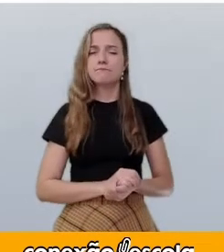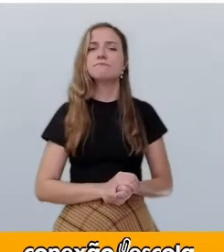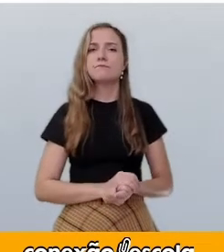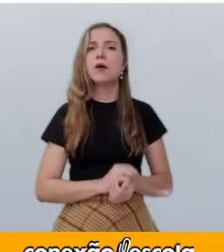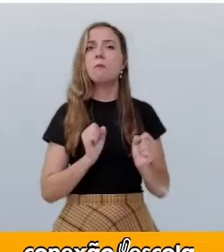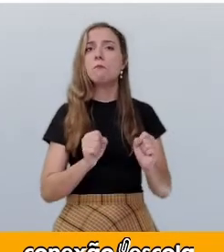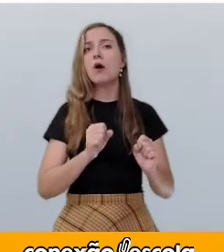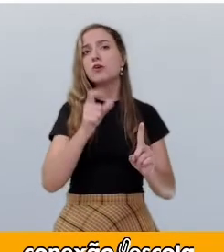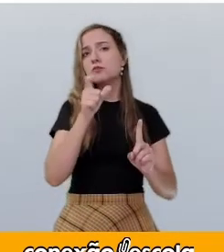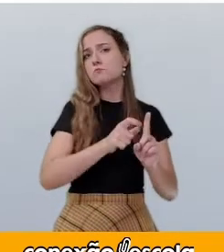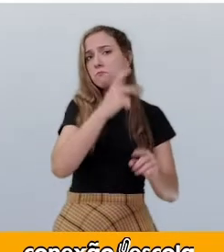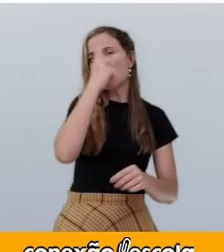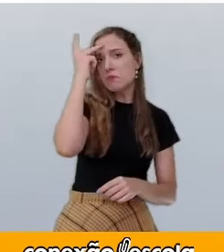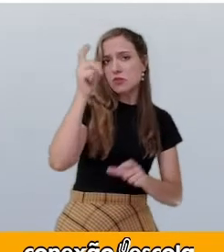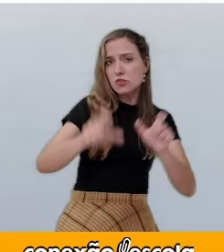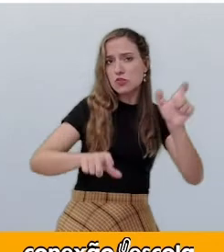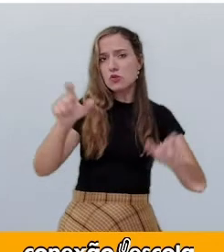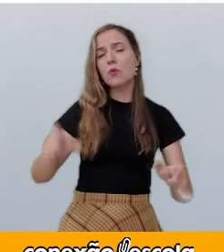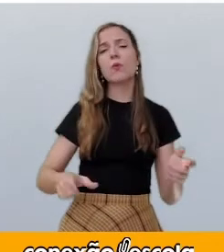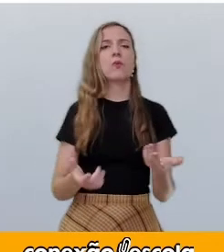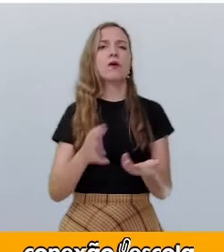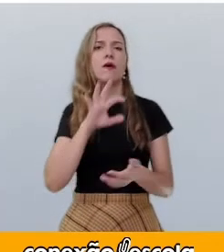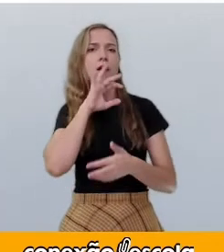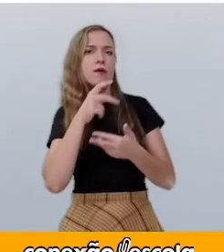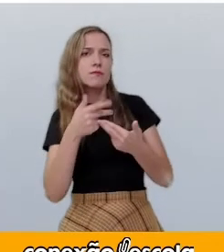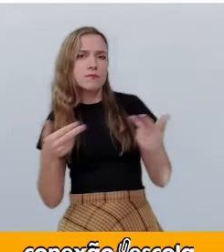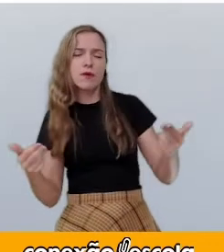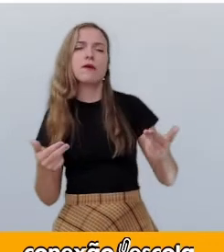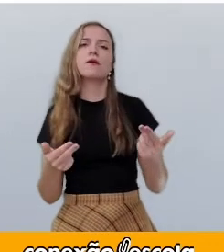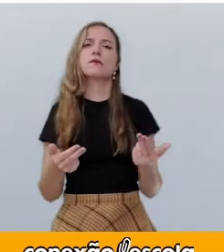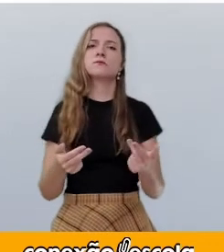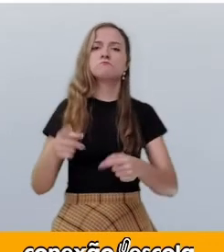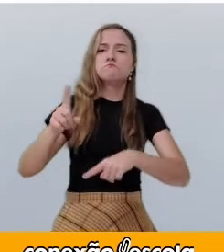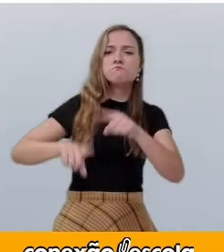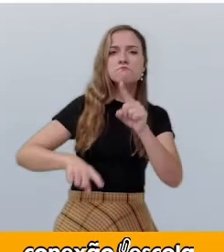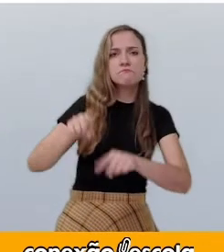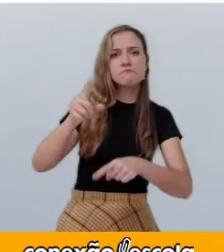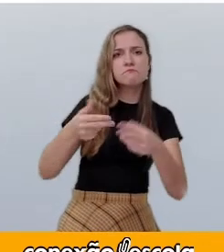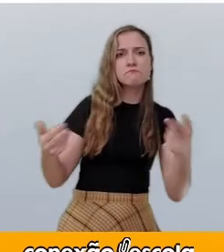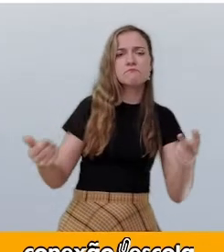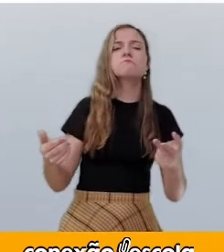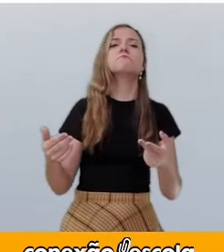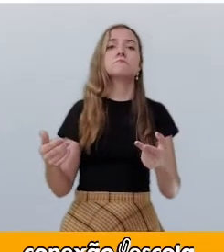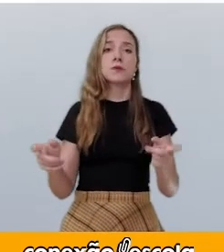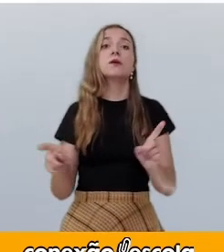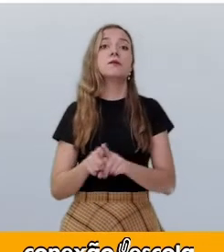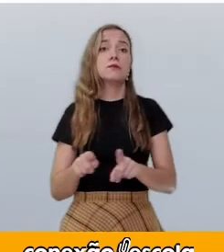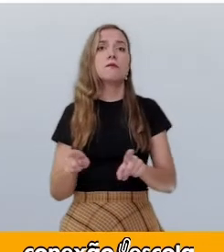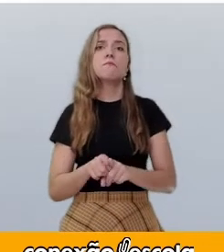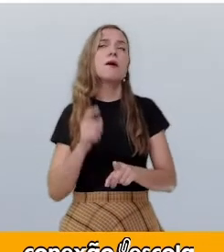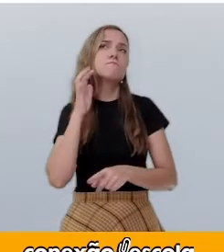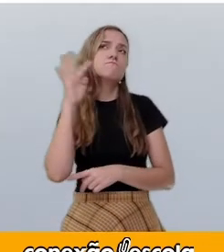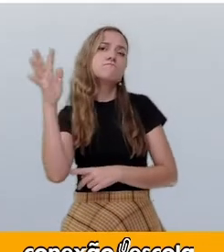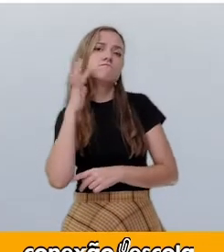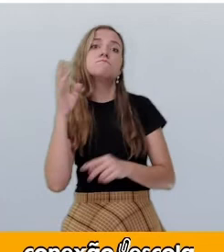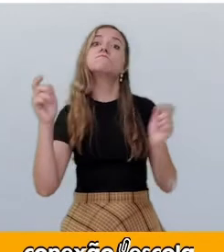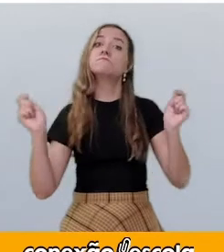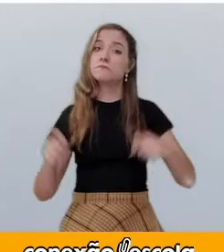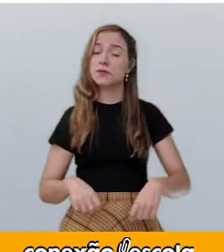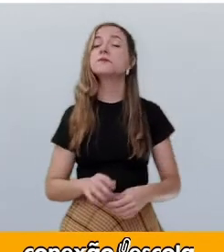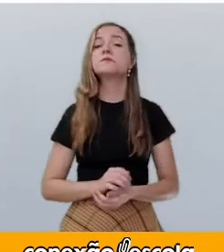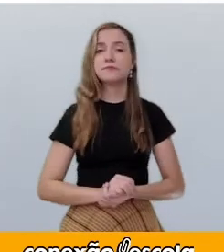ser pessoas animais objetos e seres imaginários